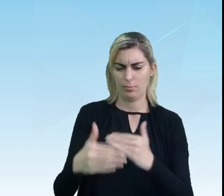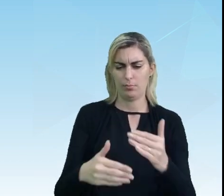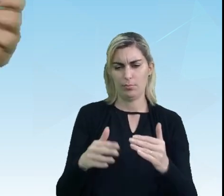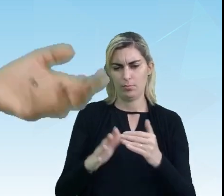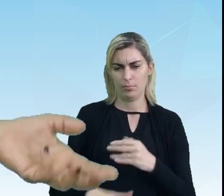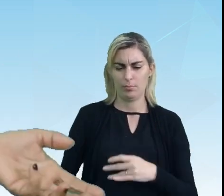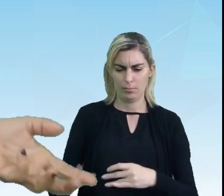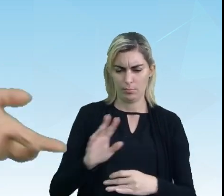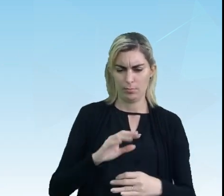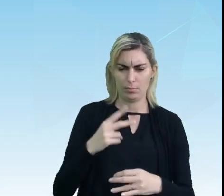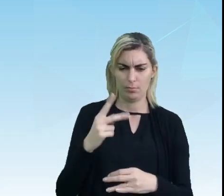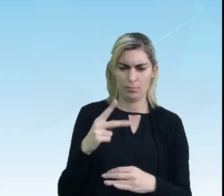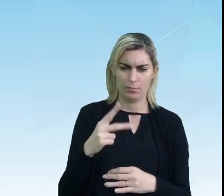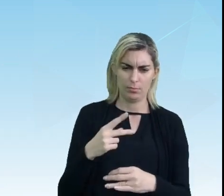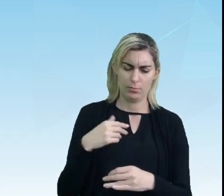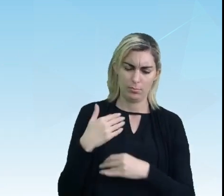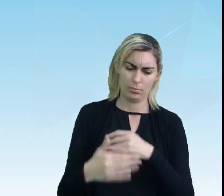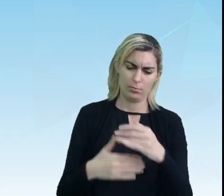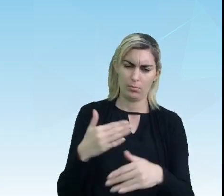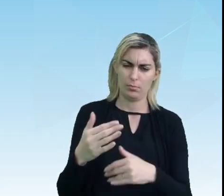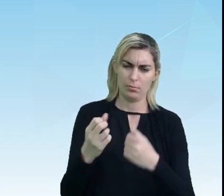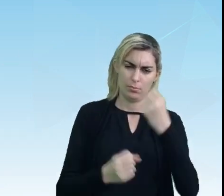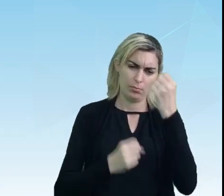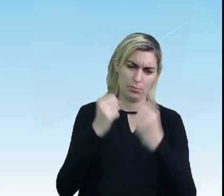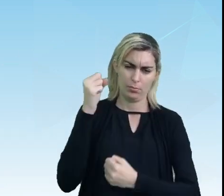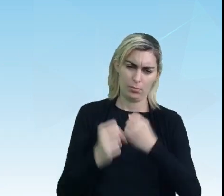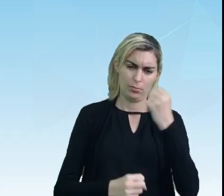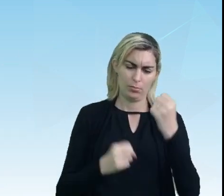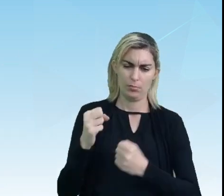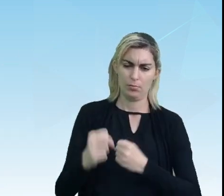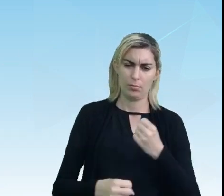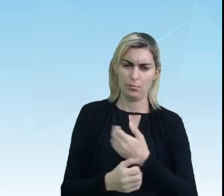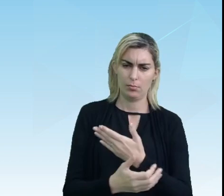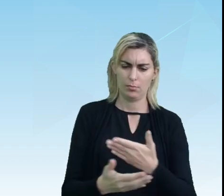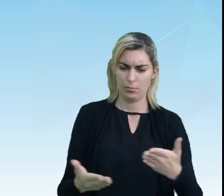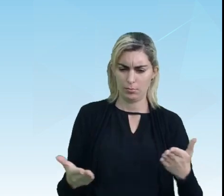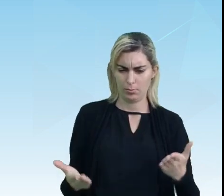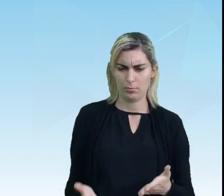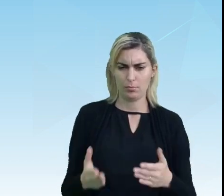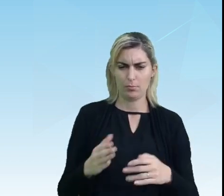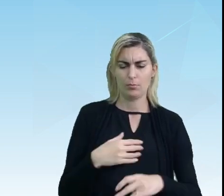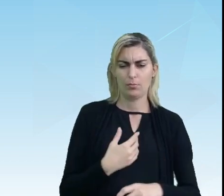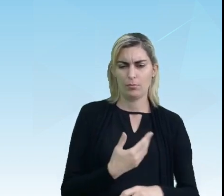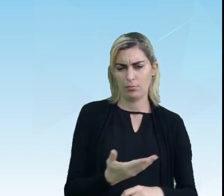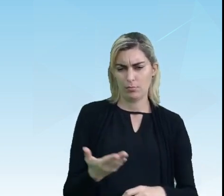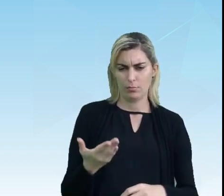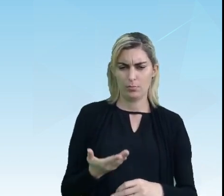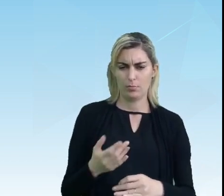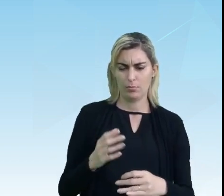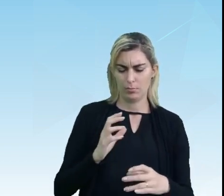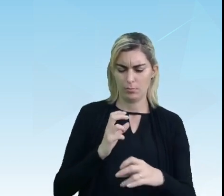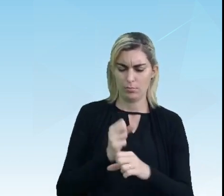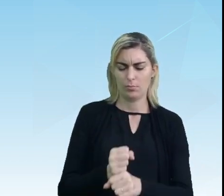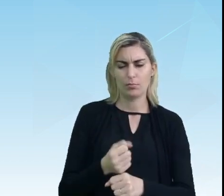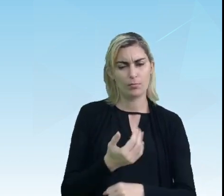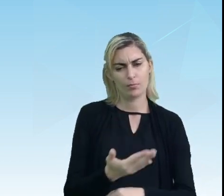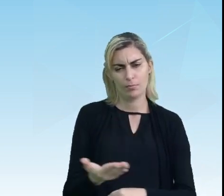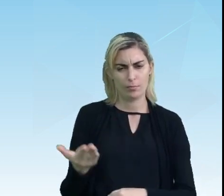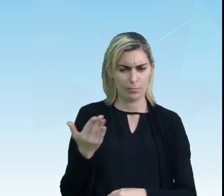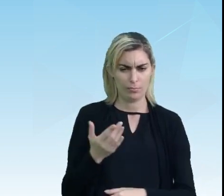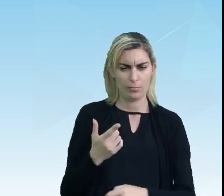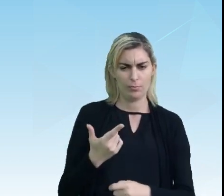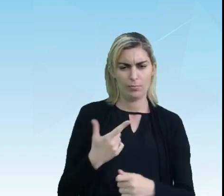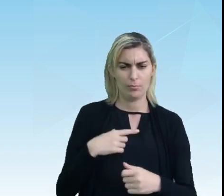geradas desse desenvolvimento industrial. E além disso, meus amores, vai somar a eles outros